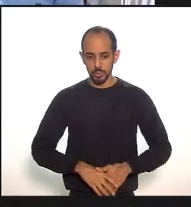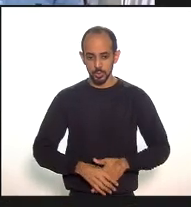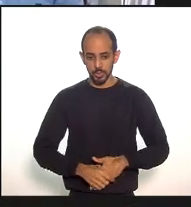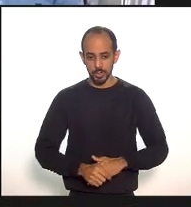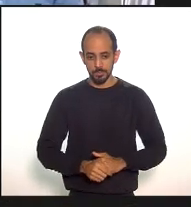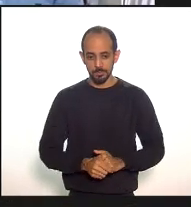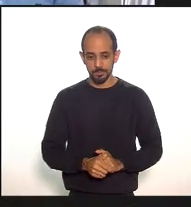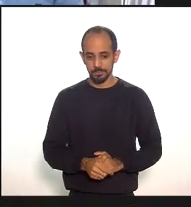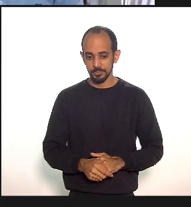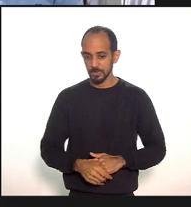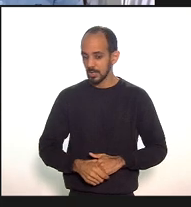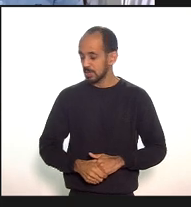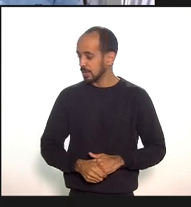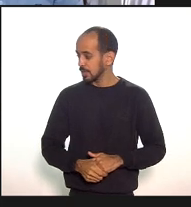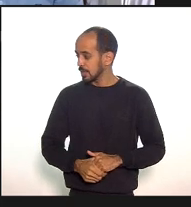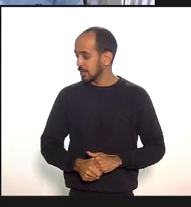Ah tá sem som amigo